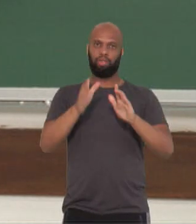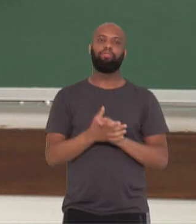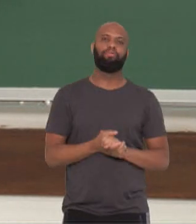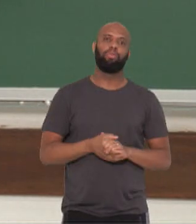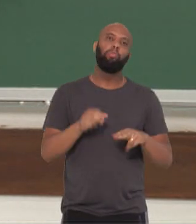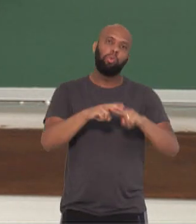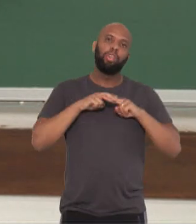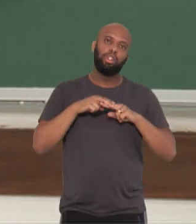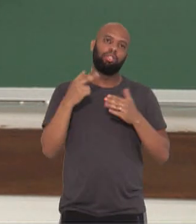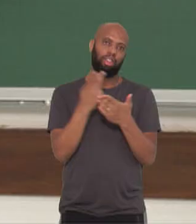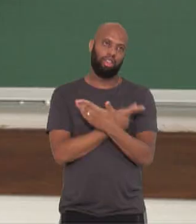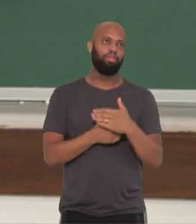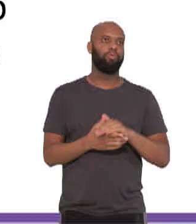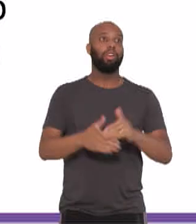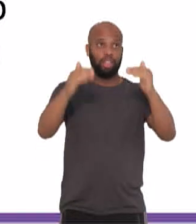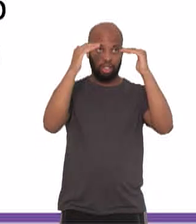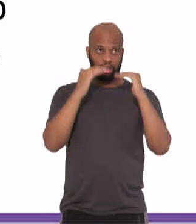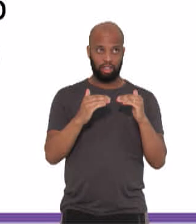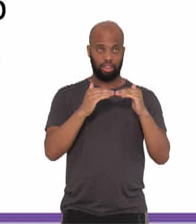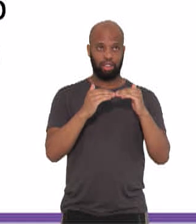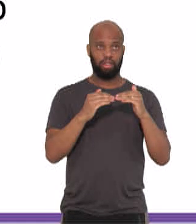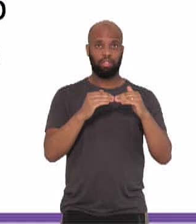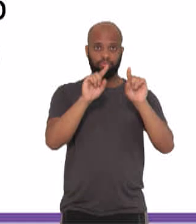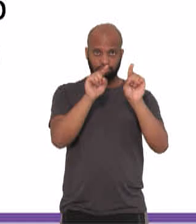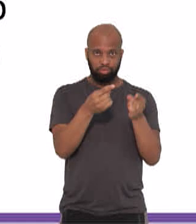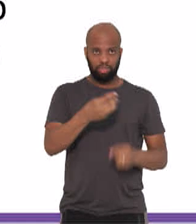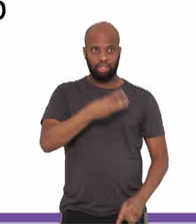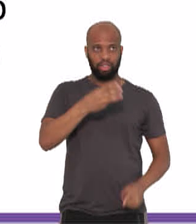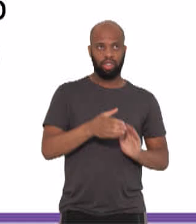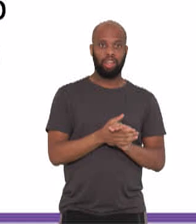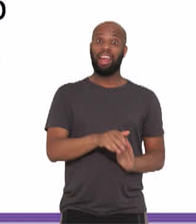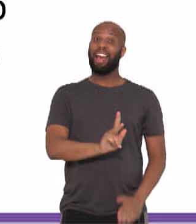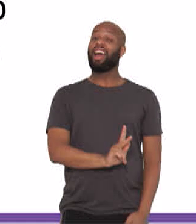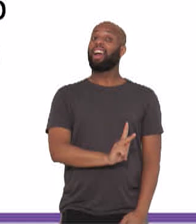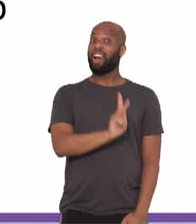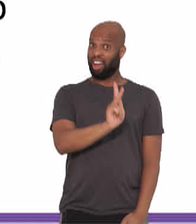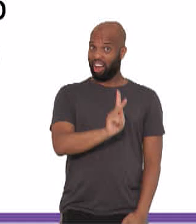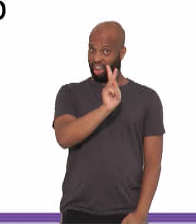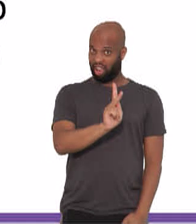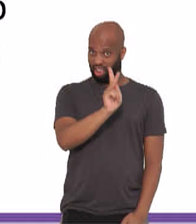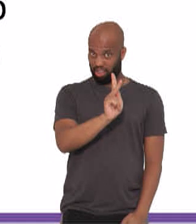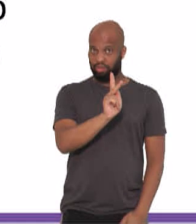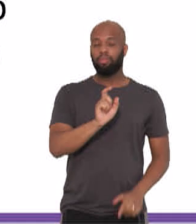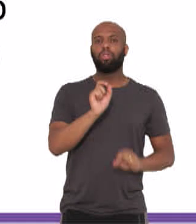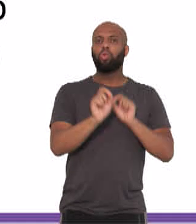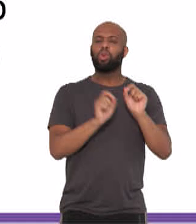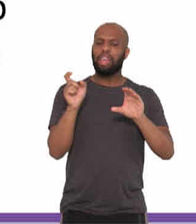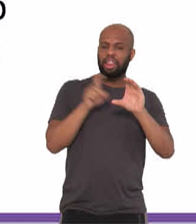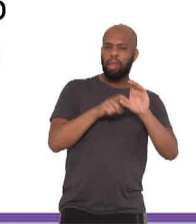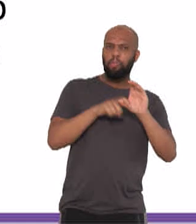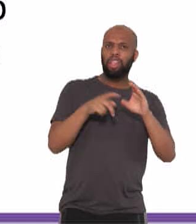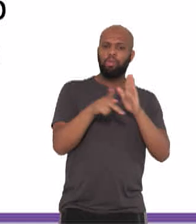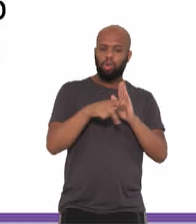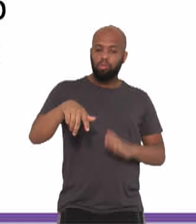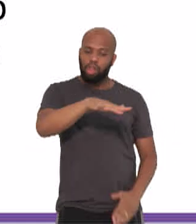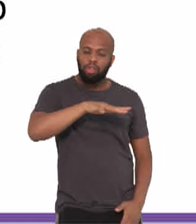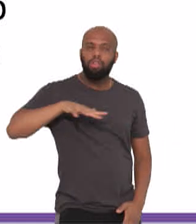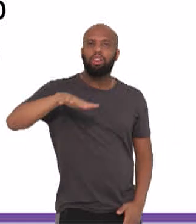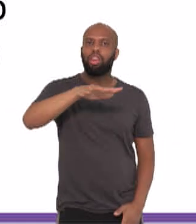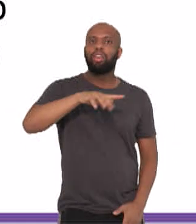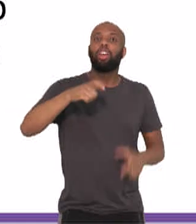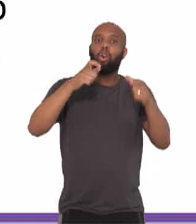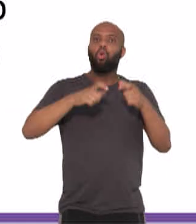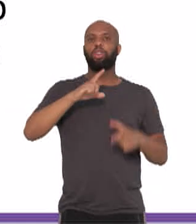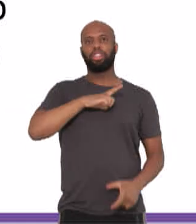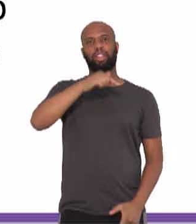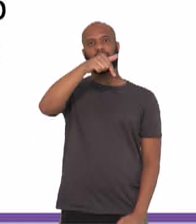segunda alternativa. E a terceira, veja, a constante de proporcionalidade da lei de Coulomb depende da natureza do meio onde as